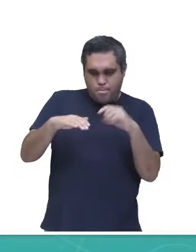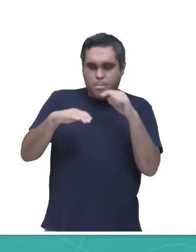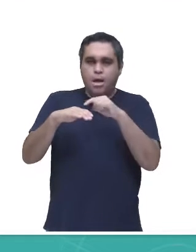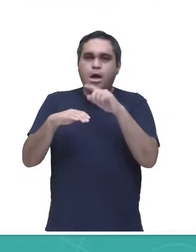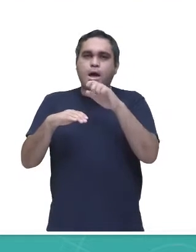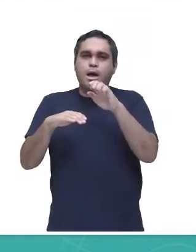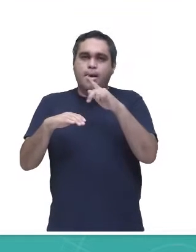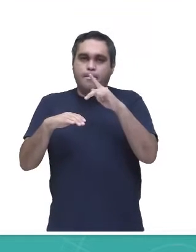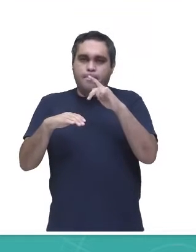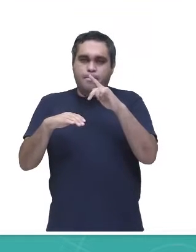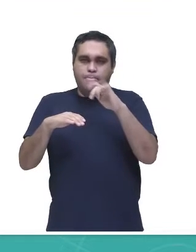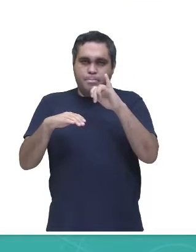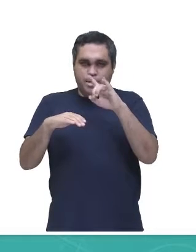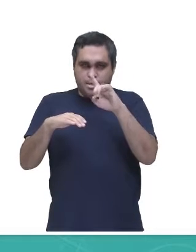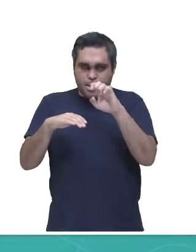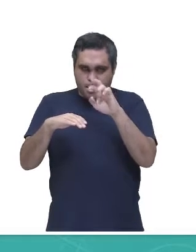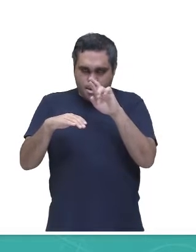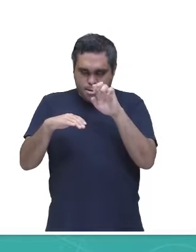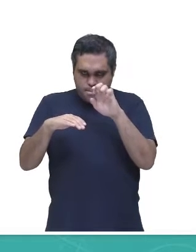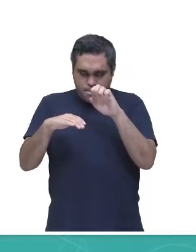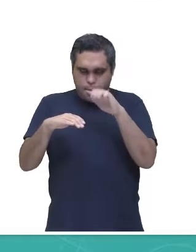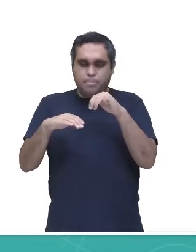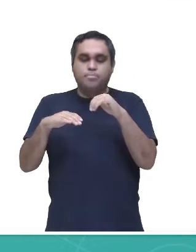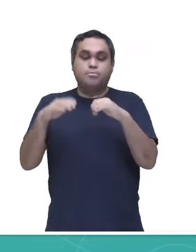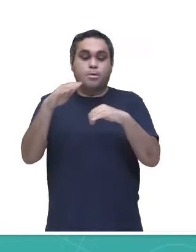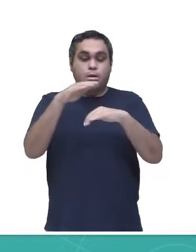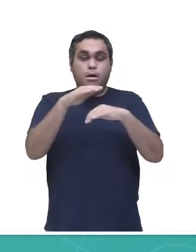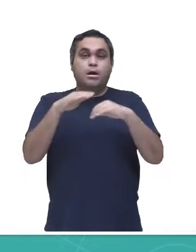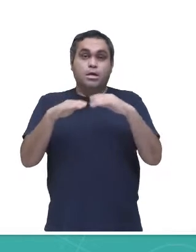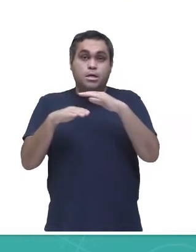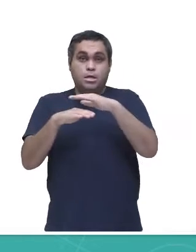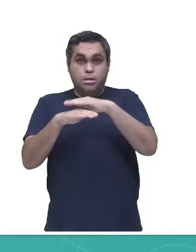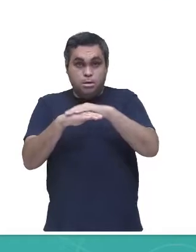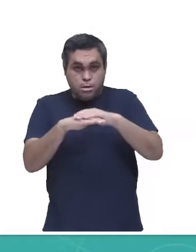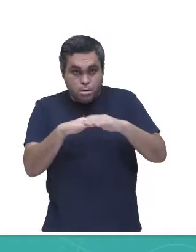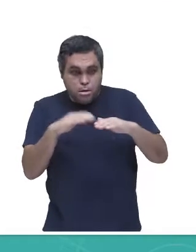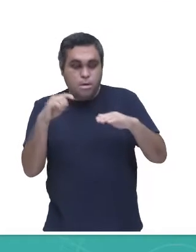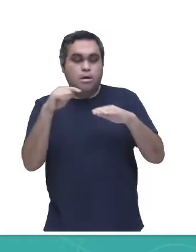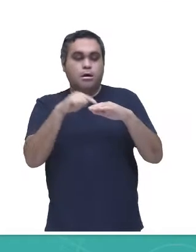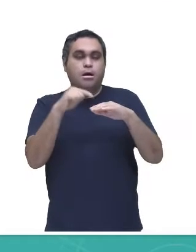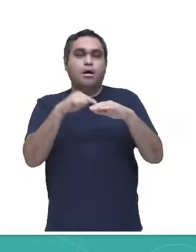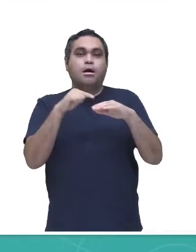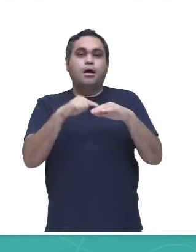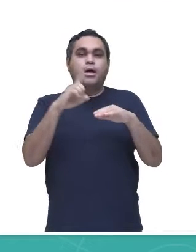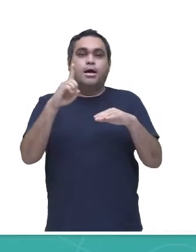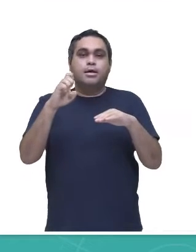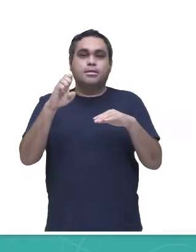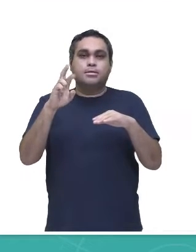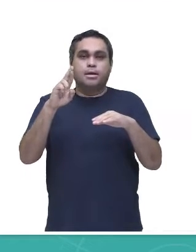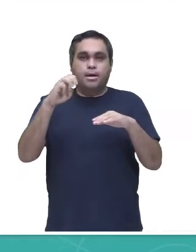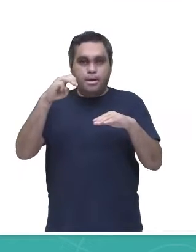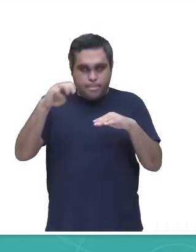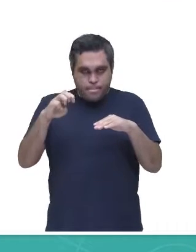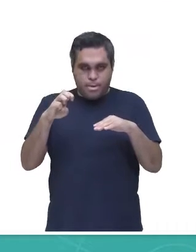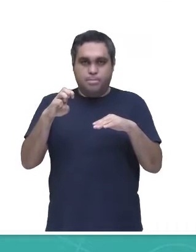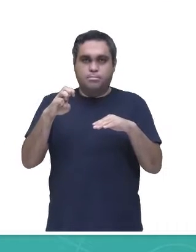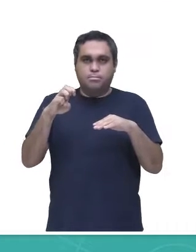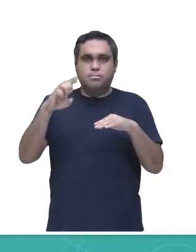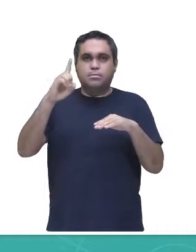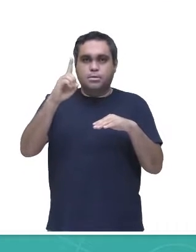A derme é constituída de tecido conjuntivo. A gente já tem um outro tipo de